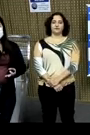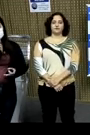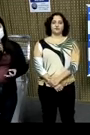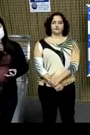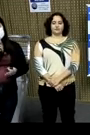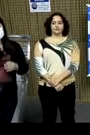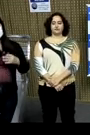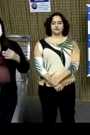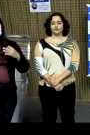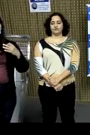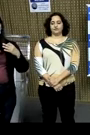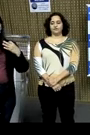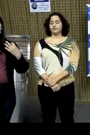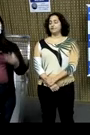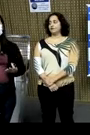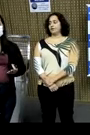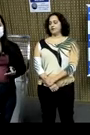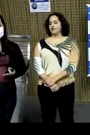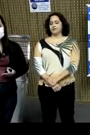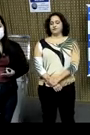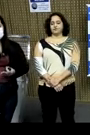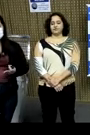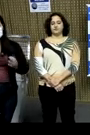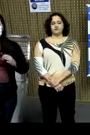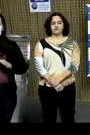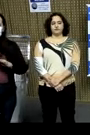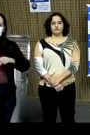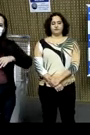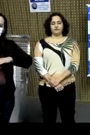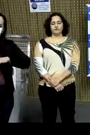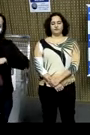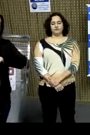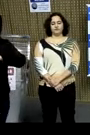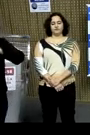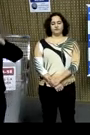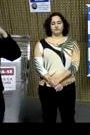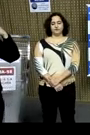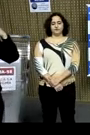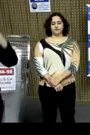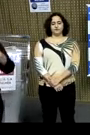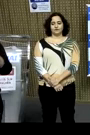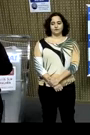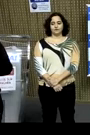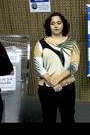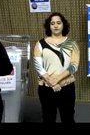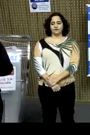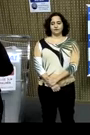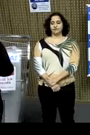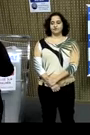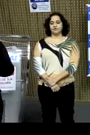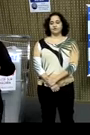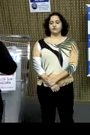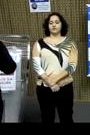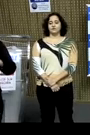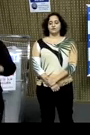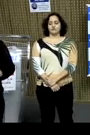os desdobramentos, a gente inicia aqui um mapeamento e acompanhamento dos casos que são mais típicos